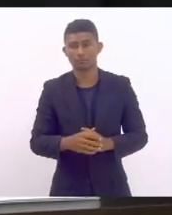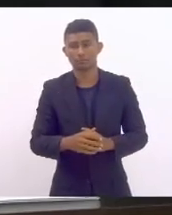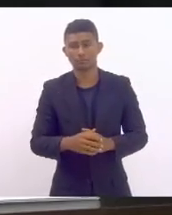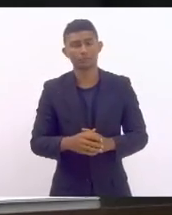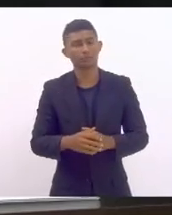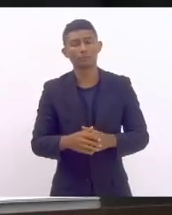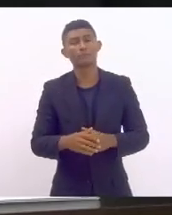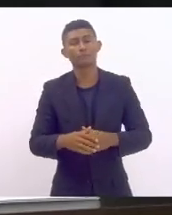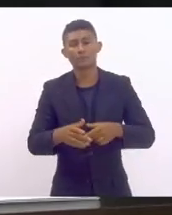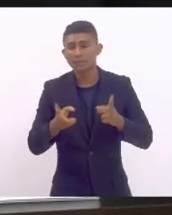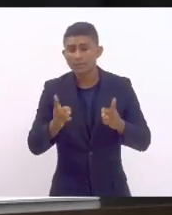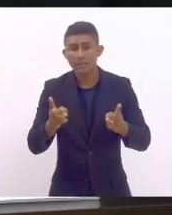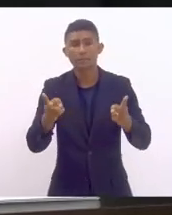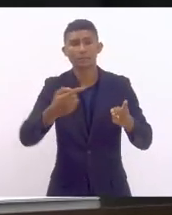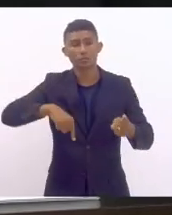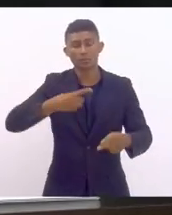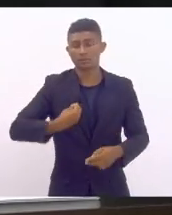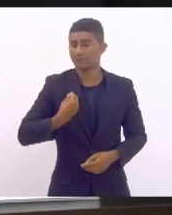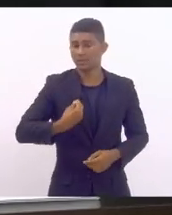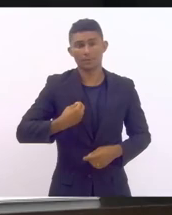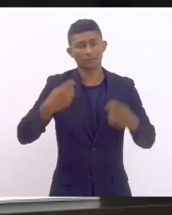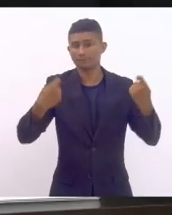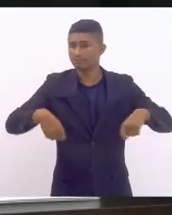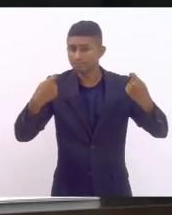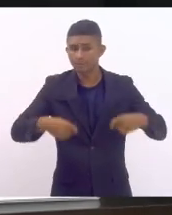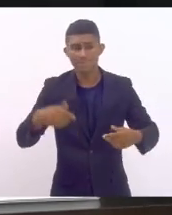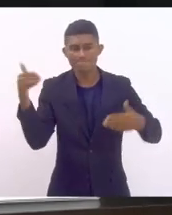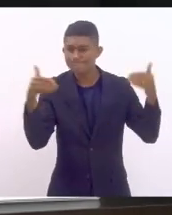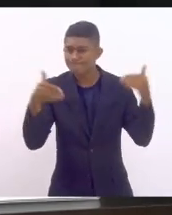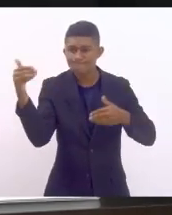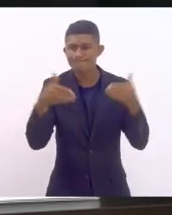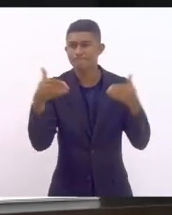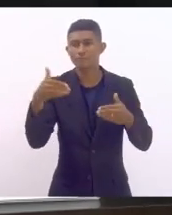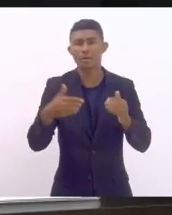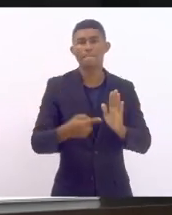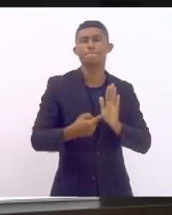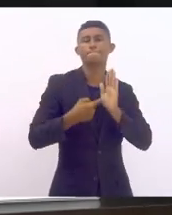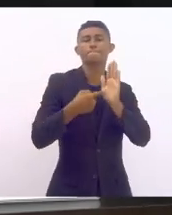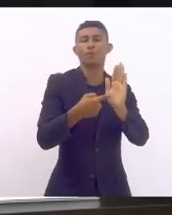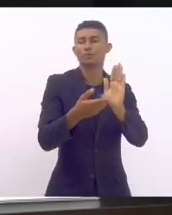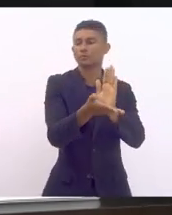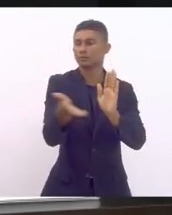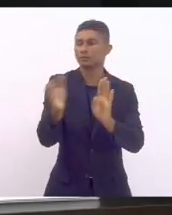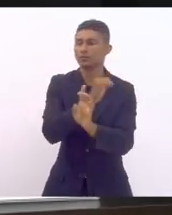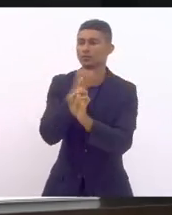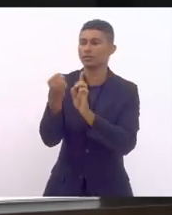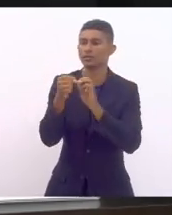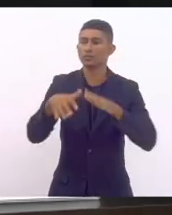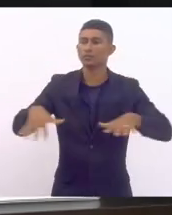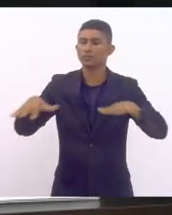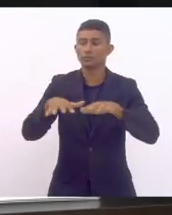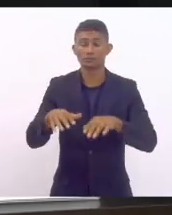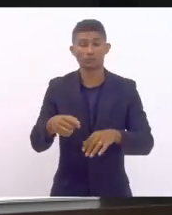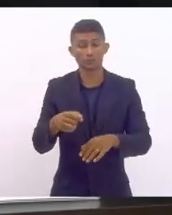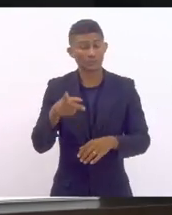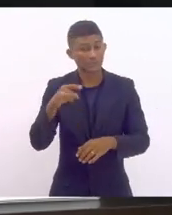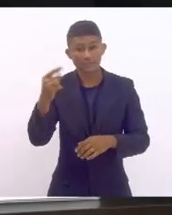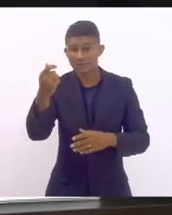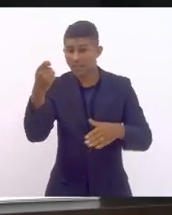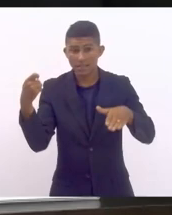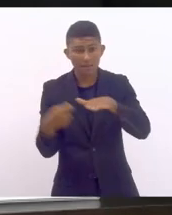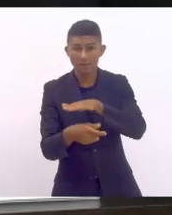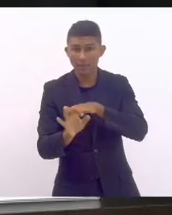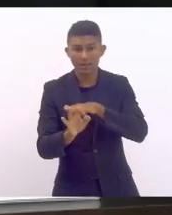todo momento estar presente se mostrar à sociedade que hoje sem esse financiamento nós colocamos em